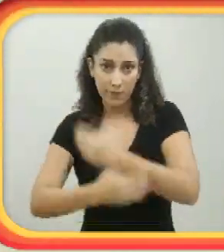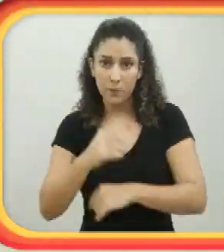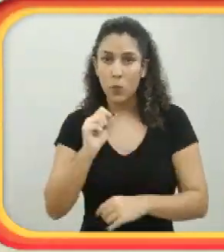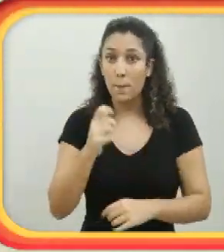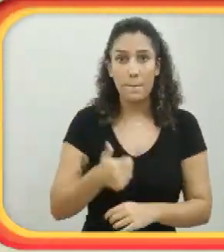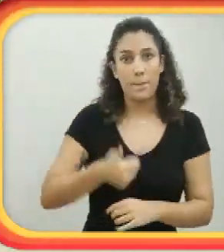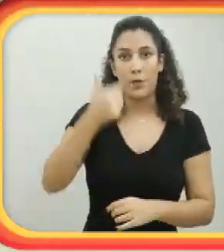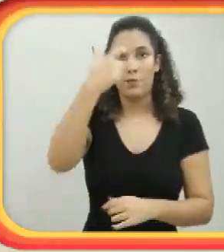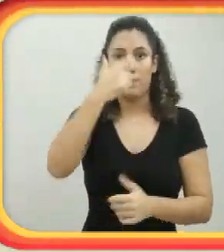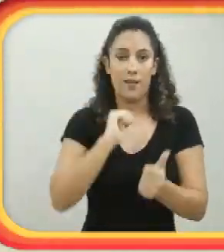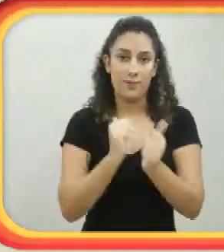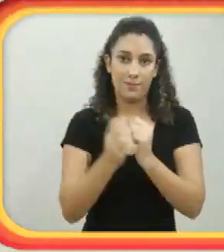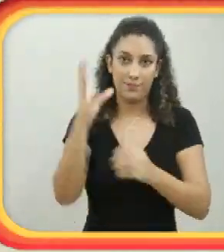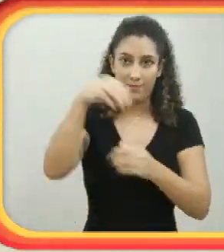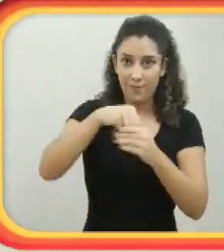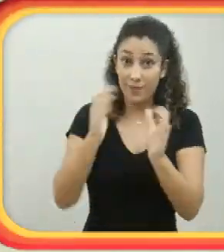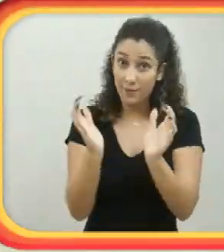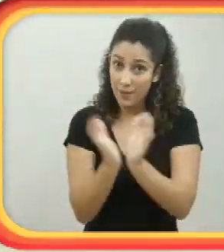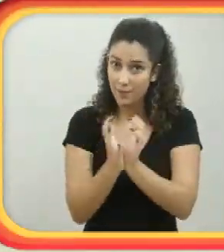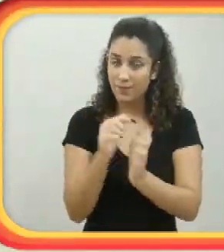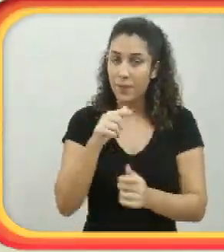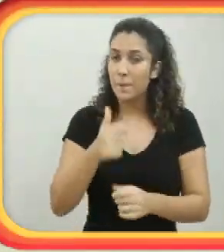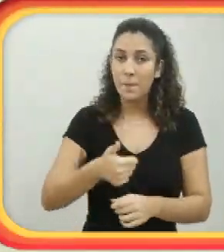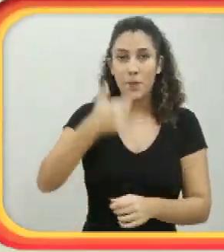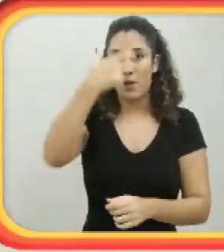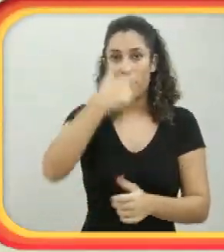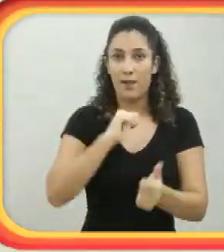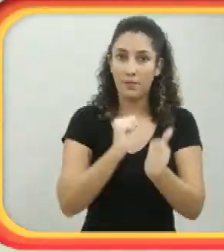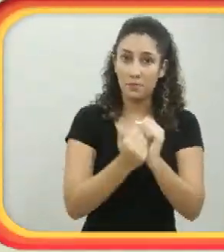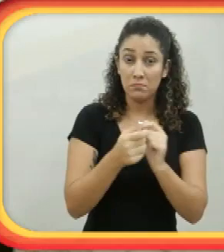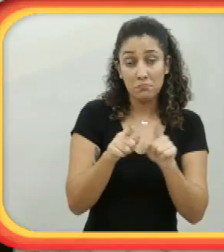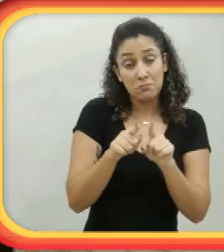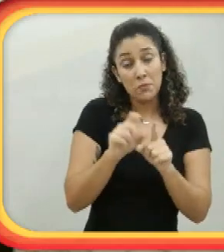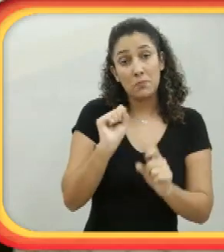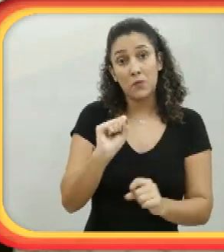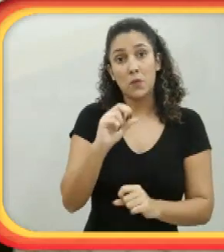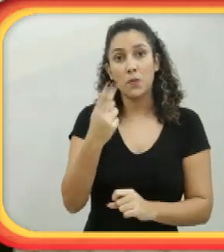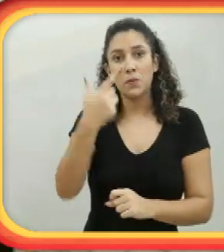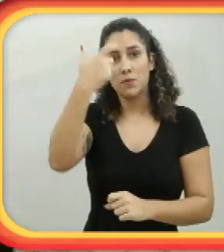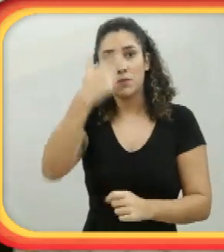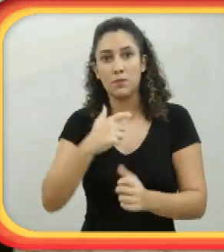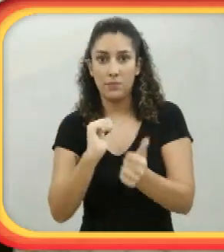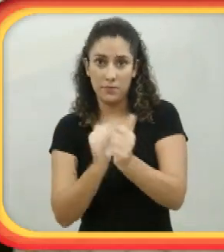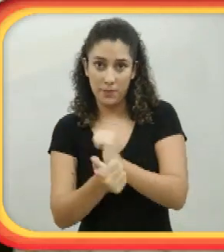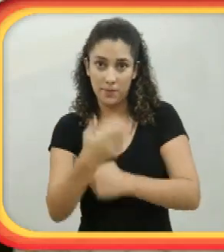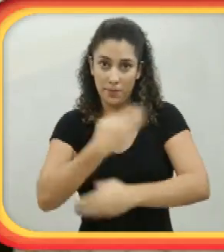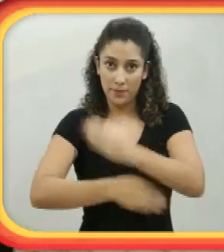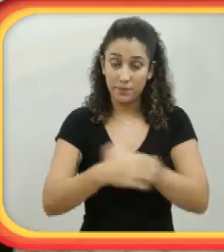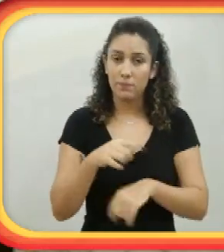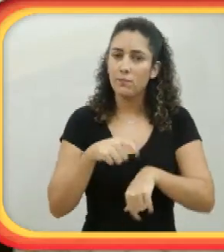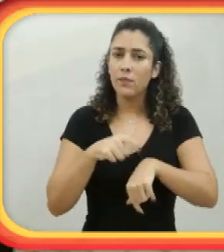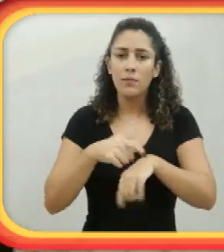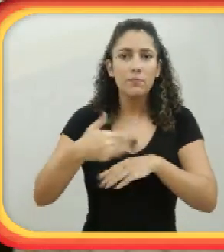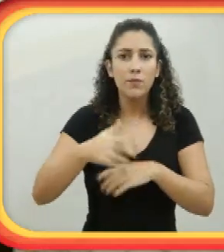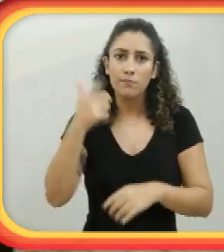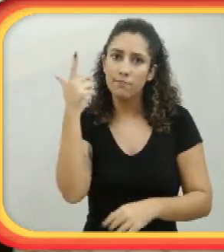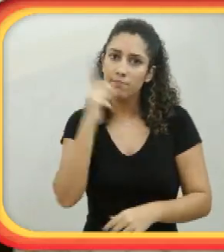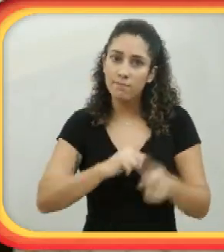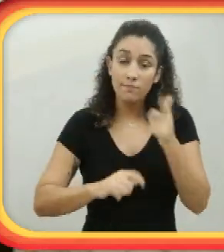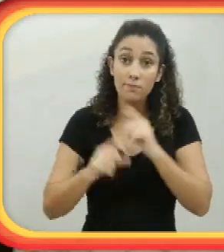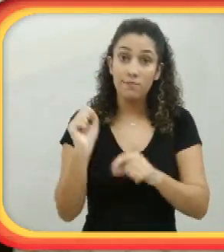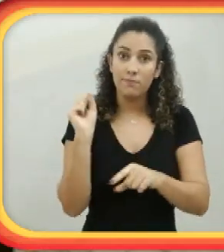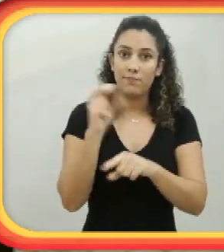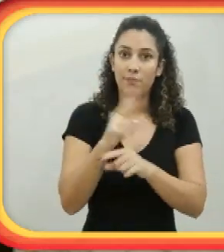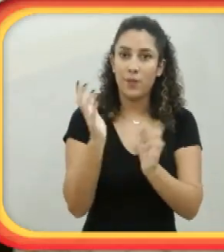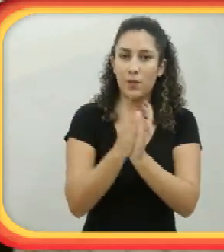diferença entre atletas e para-atletas. O melhor atleta vai estar na equipe. Então, o melhor atleta, seja para atleta ou atleta, se ele faz a tomada